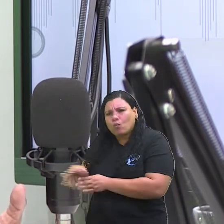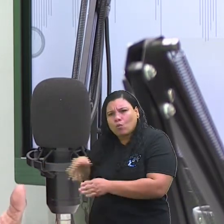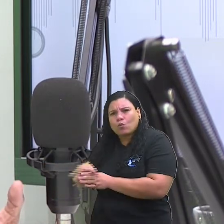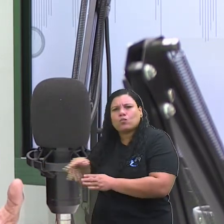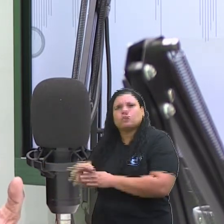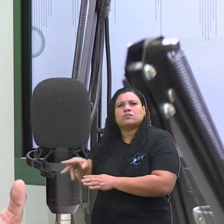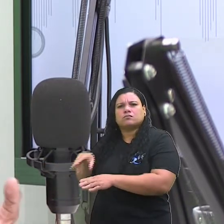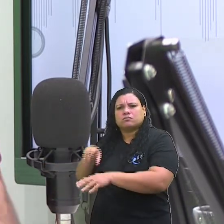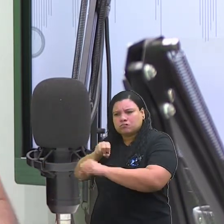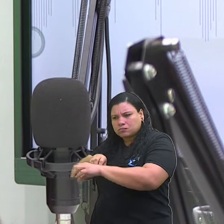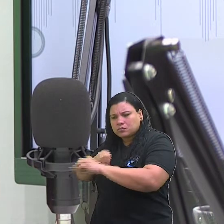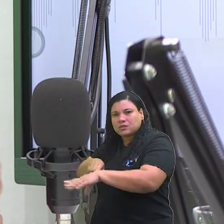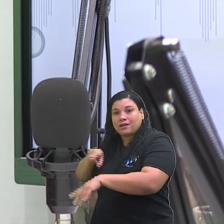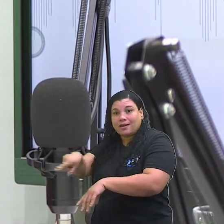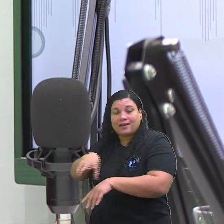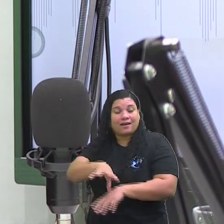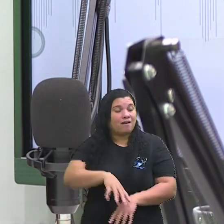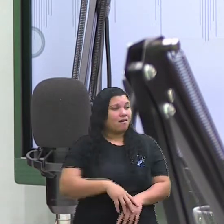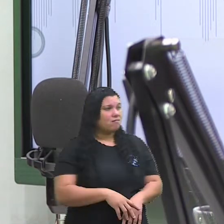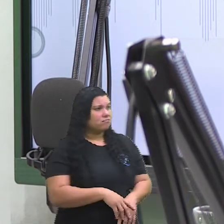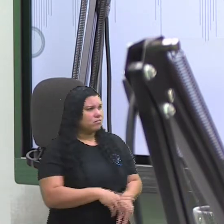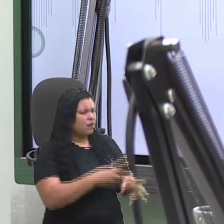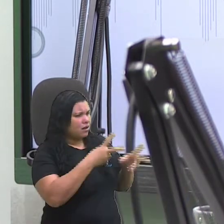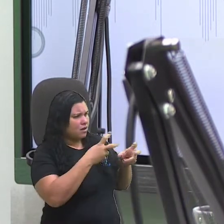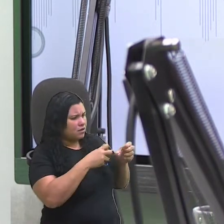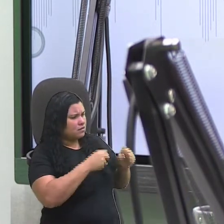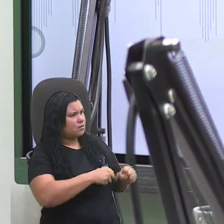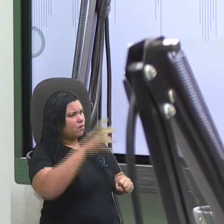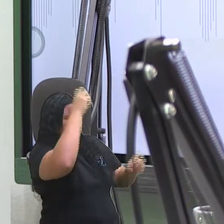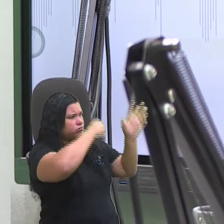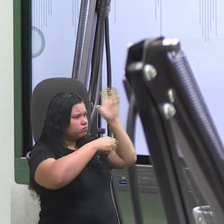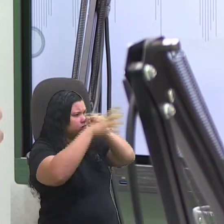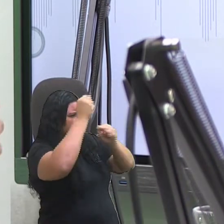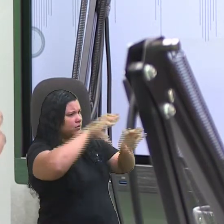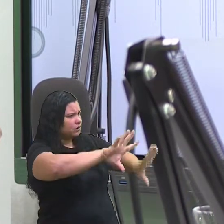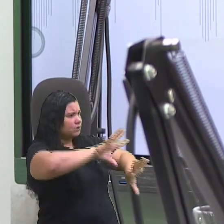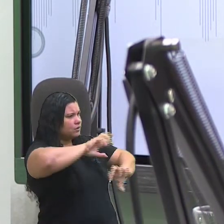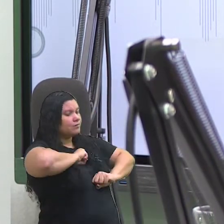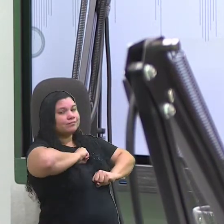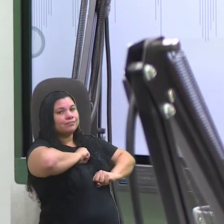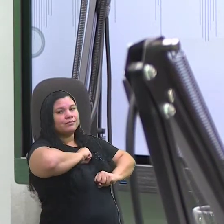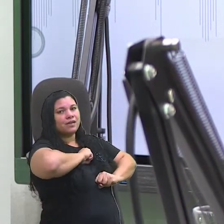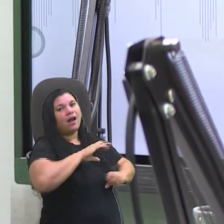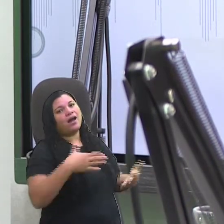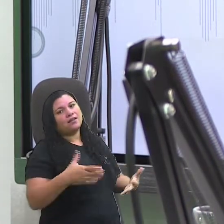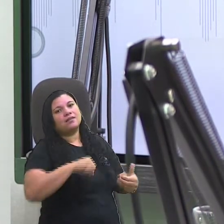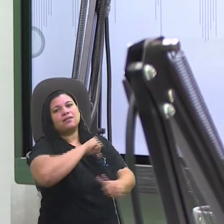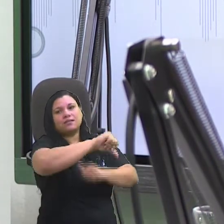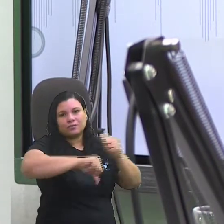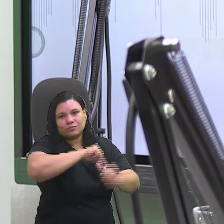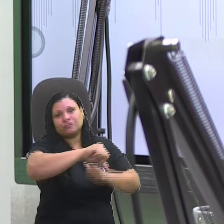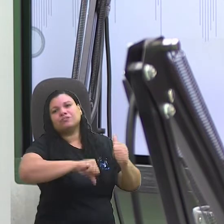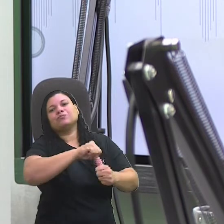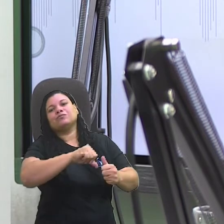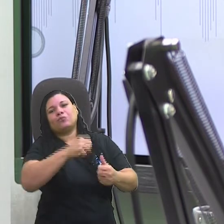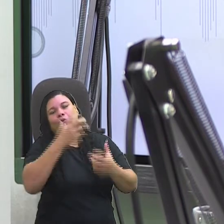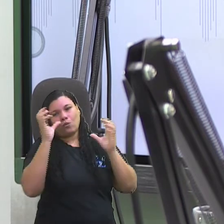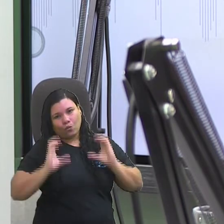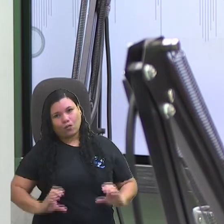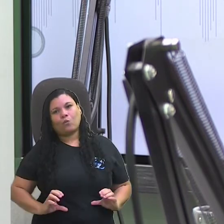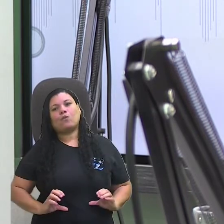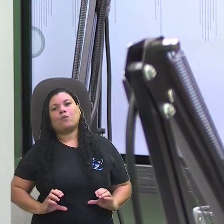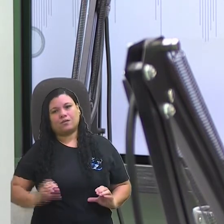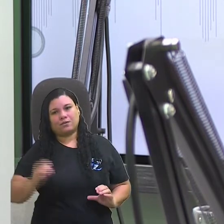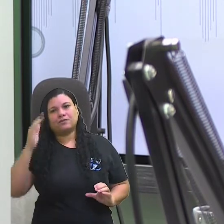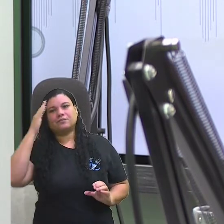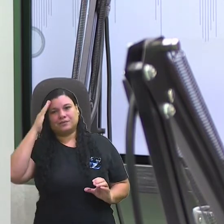pai. Aquele pai, todavia, manteve o seu coração aberto para a reconstrução do relacionamento. E assim foi.